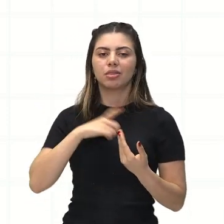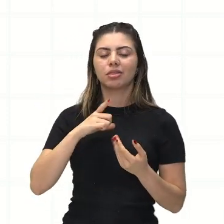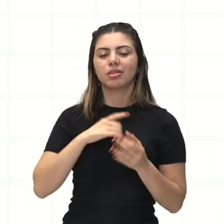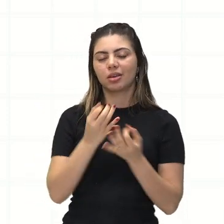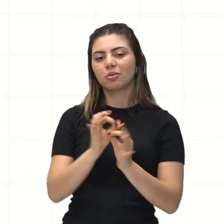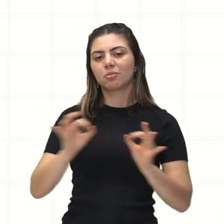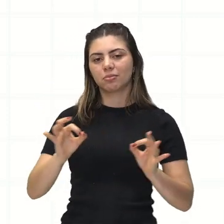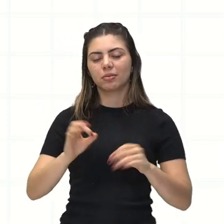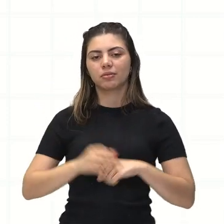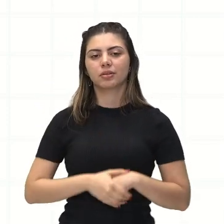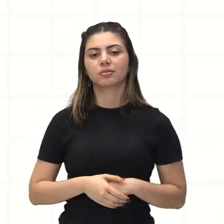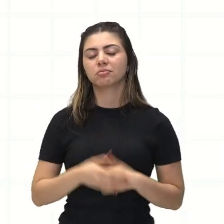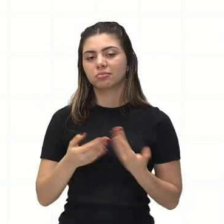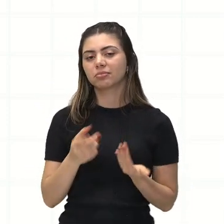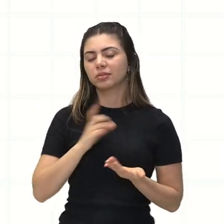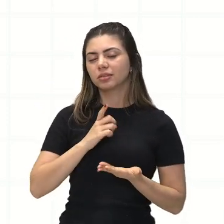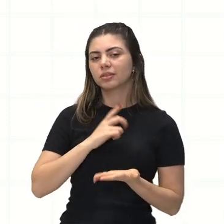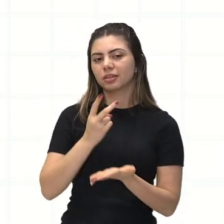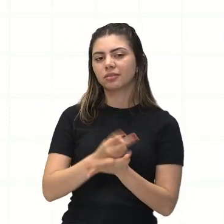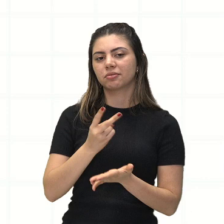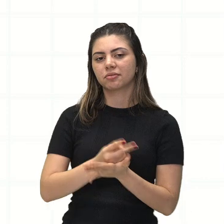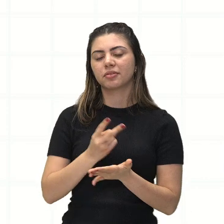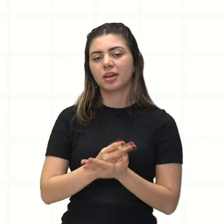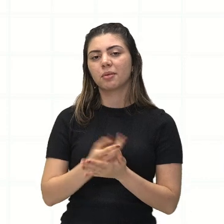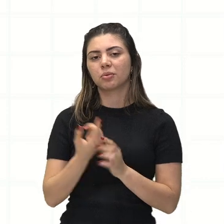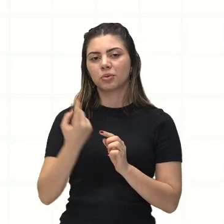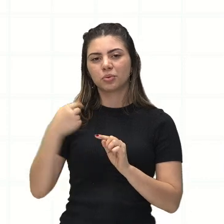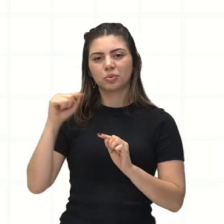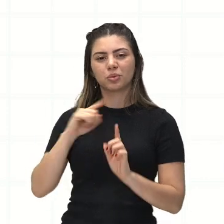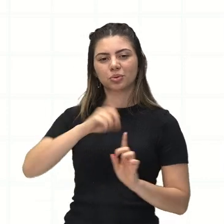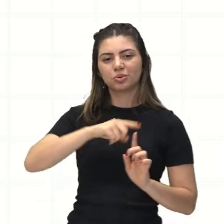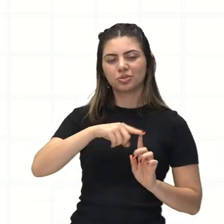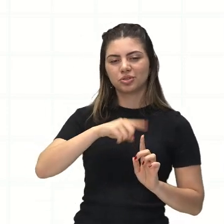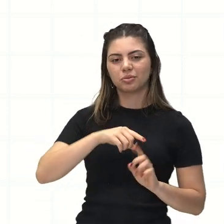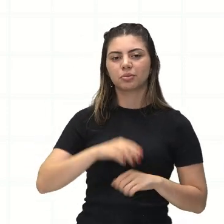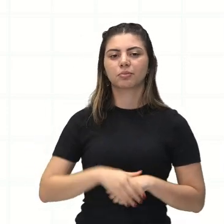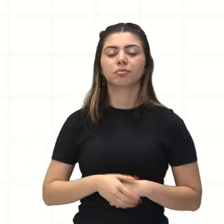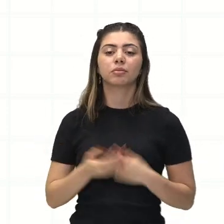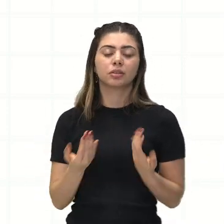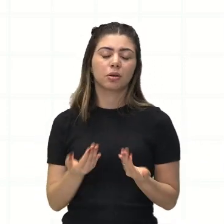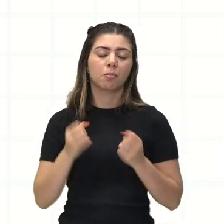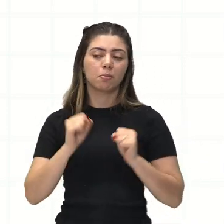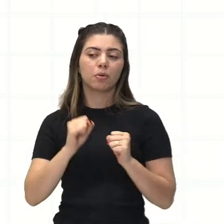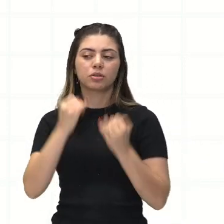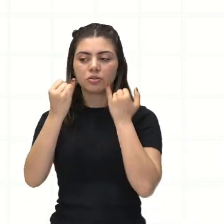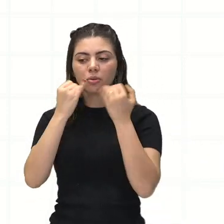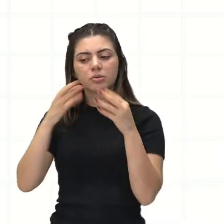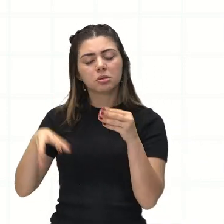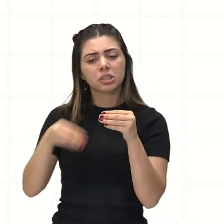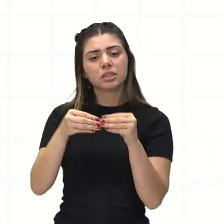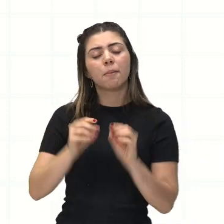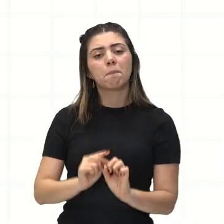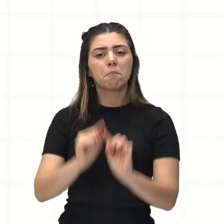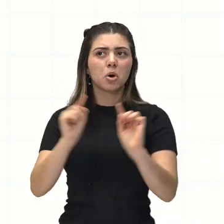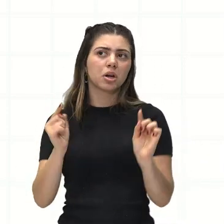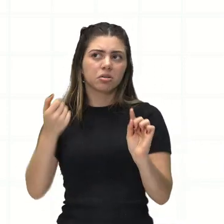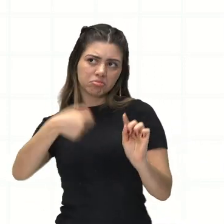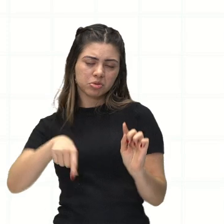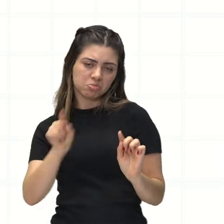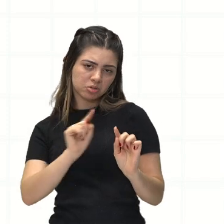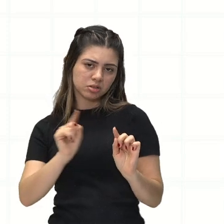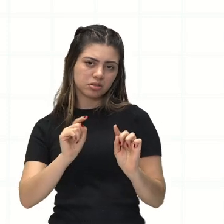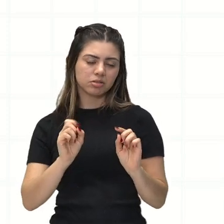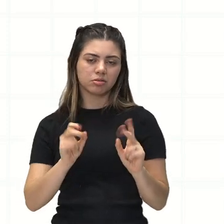aí com os nossos verbos intransitivos. Como eu disse, eles podem ter o acréscimo de alguma informação, mas elas não são